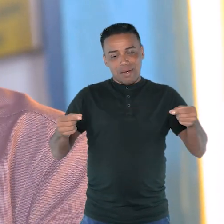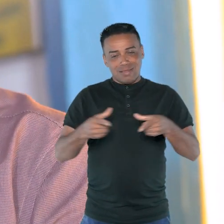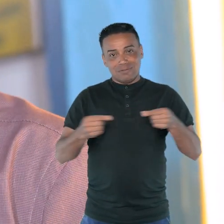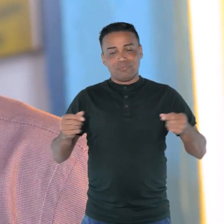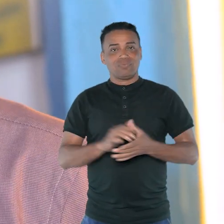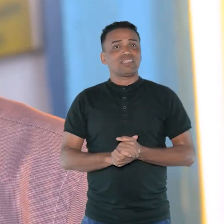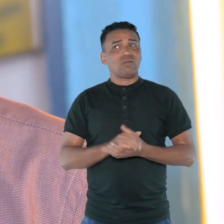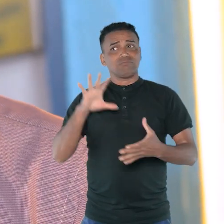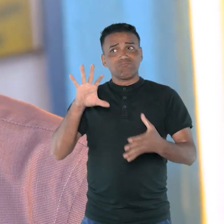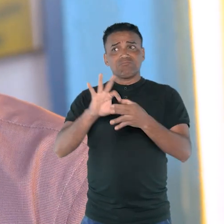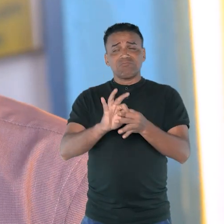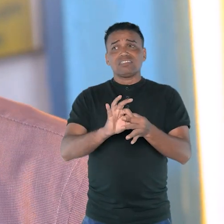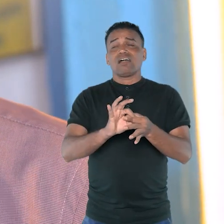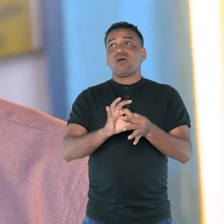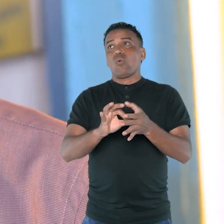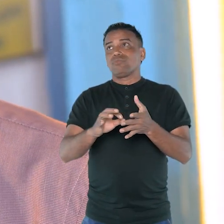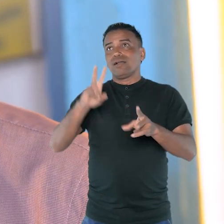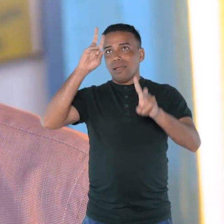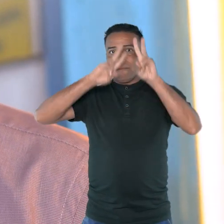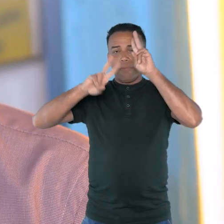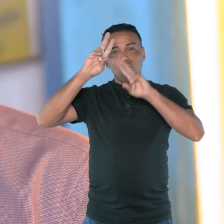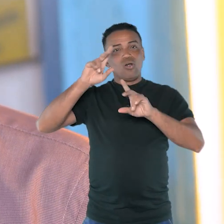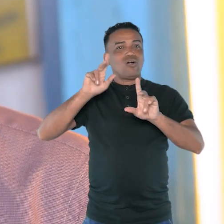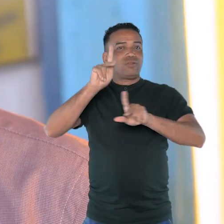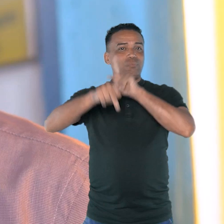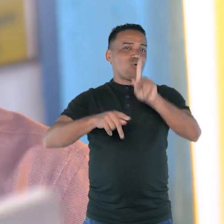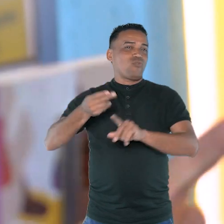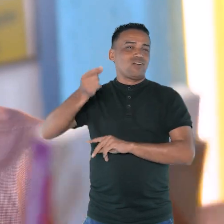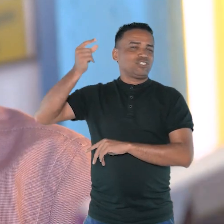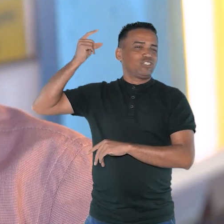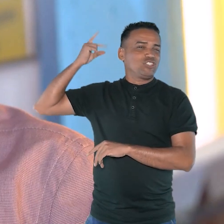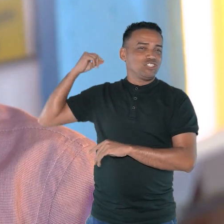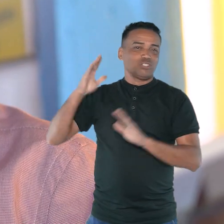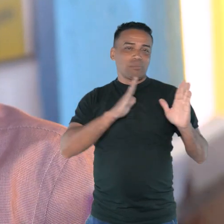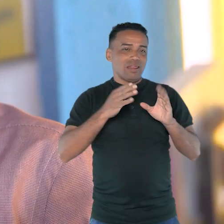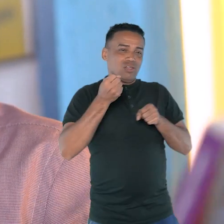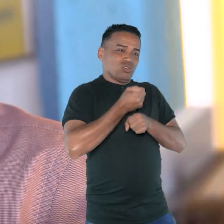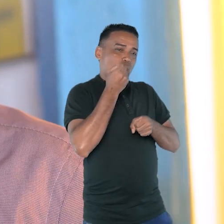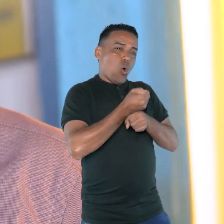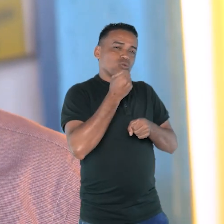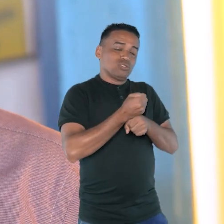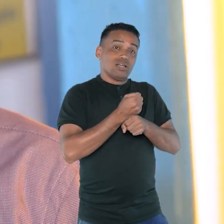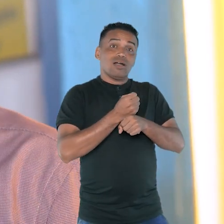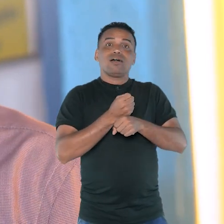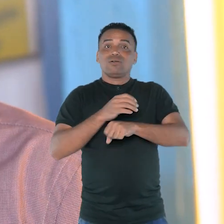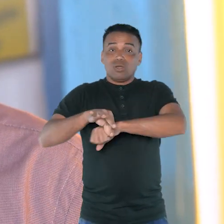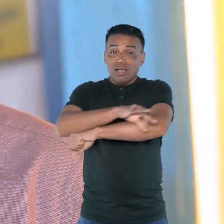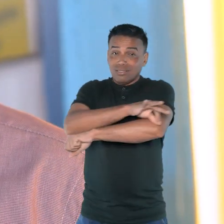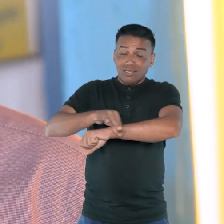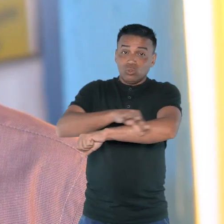esse vínculo ele está nas memórias dos mais antigos também, da época da construção, na arquitetura de Paracatu, tem uma referência da